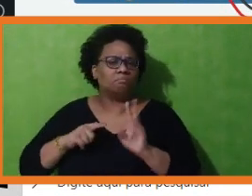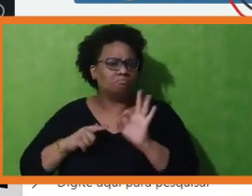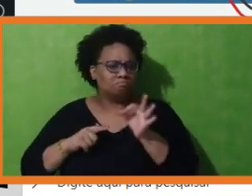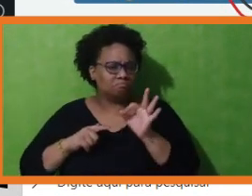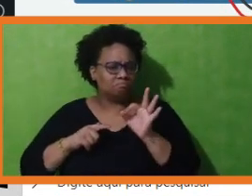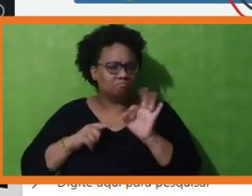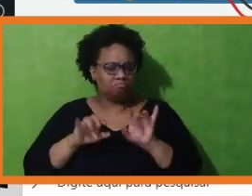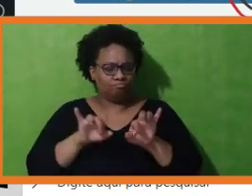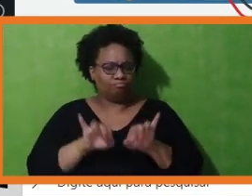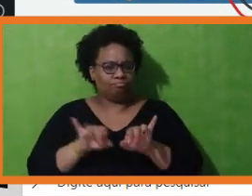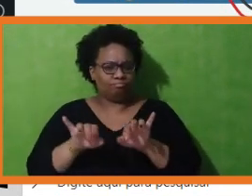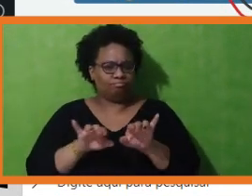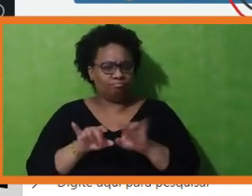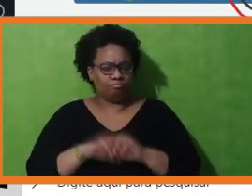certo?